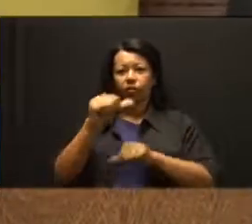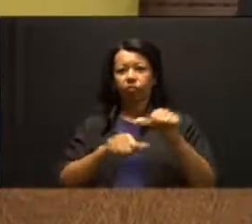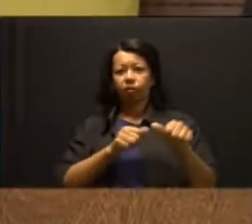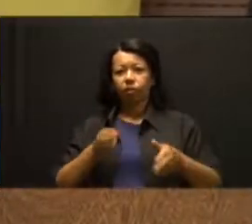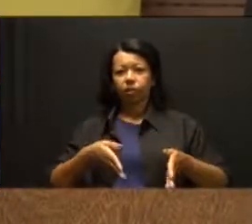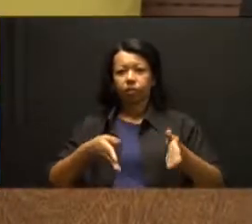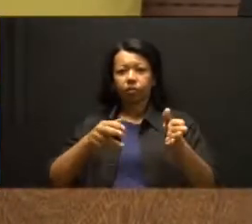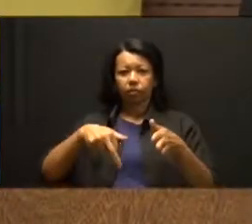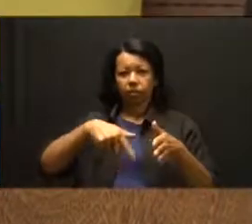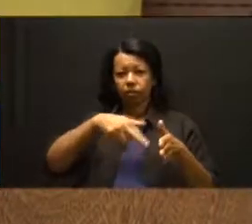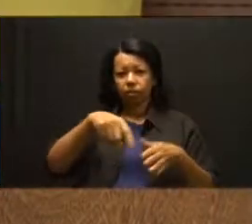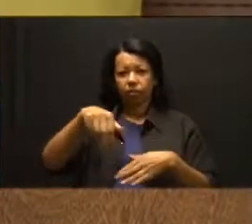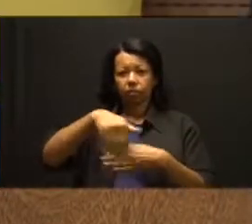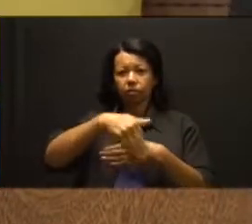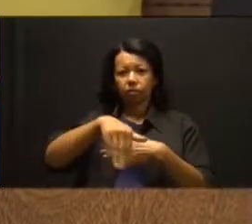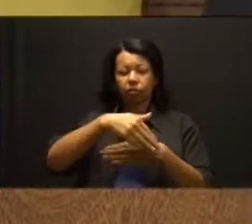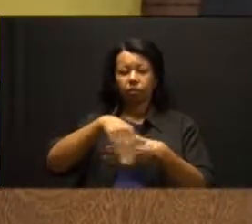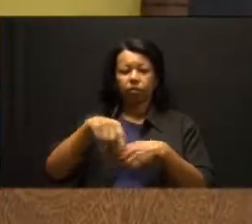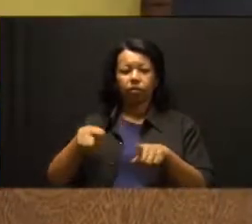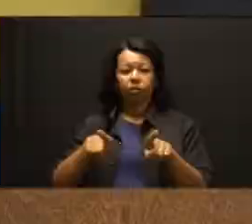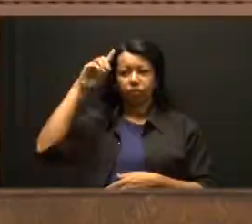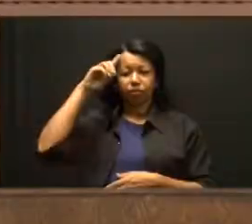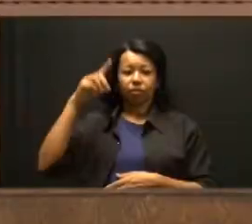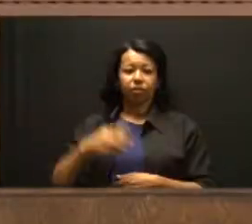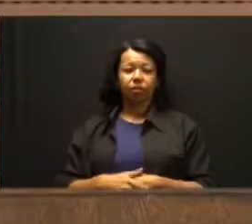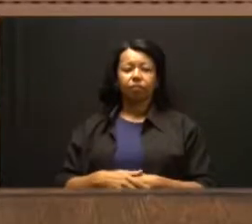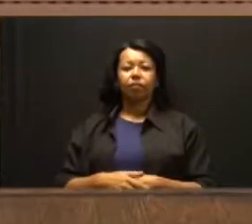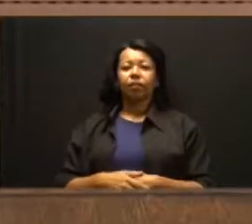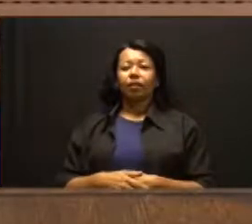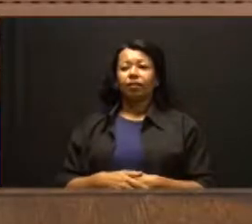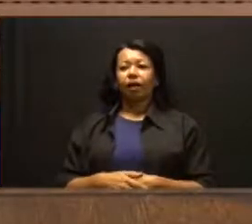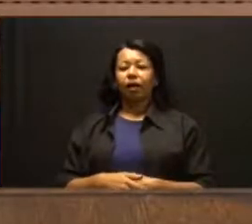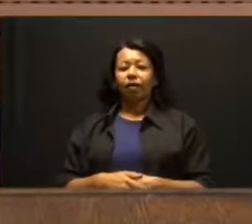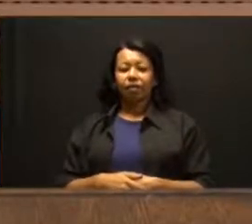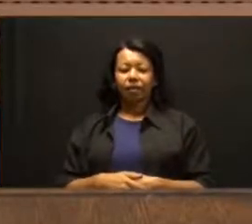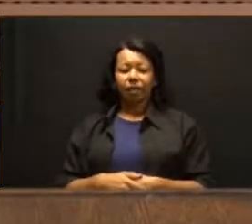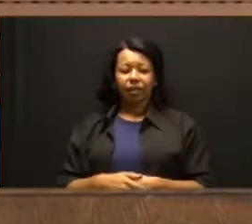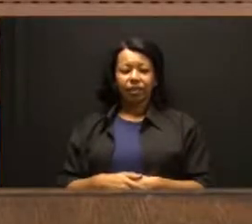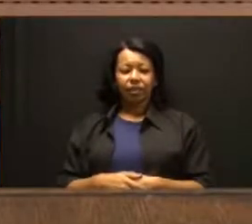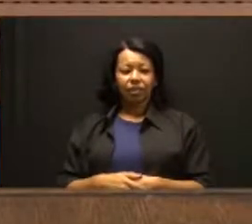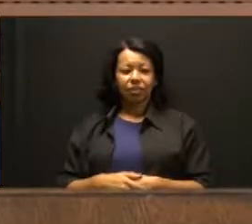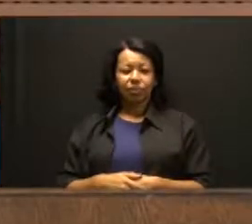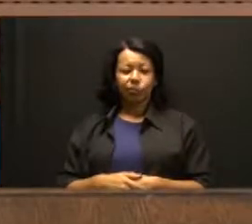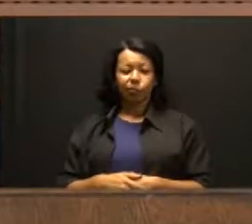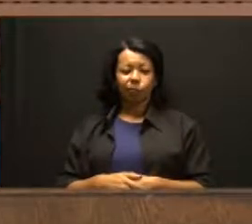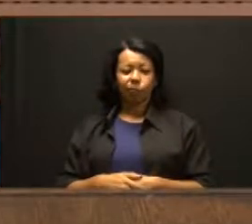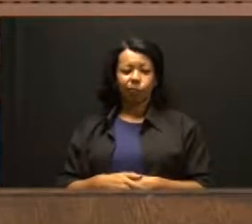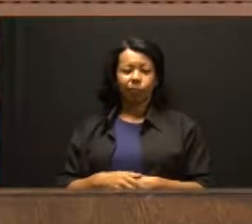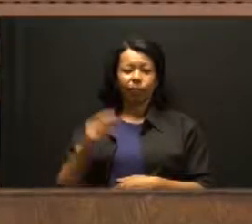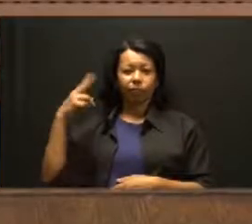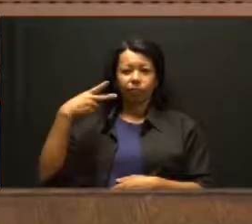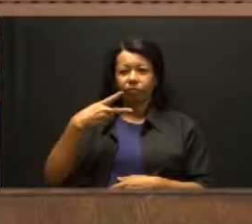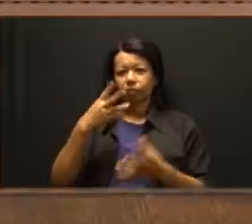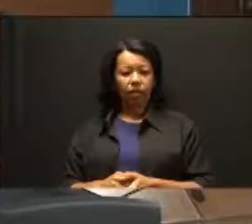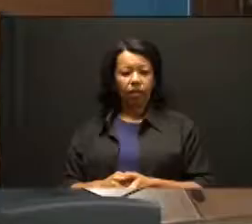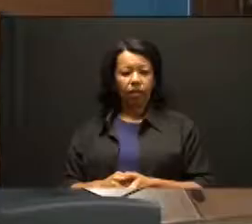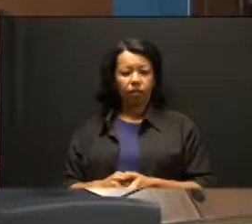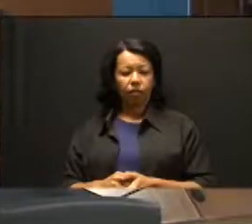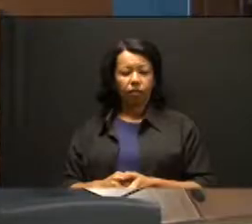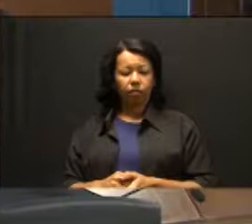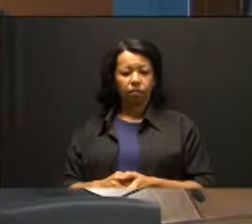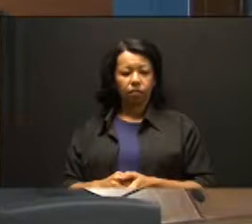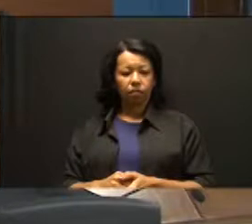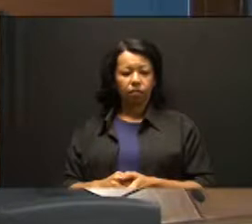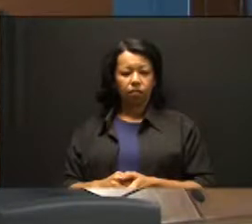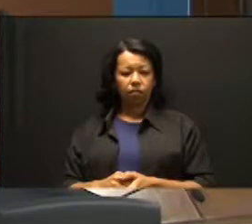de resolução de número 3/2017, de autoria do presidente da Casa de Leis, o vereador Rodrigo Alemão.